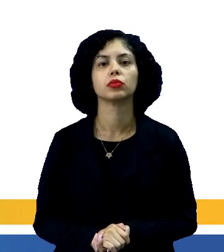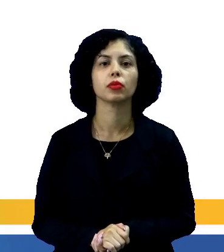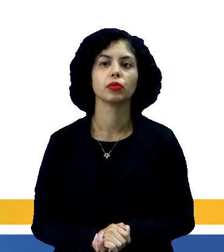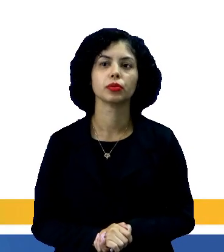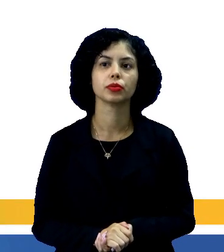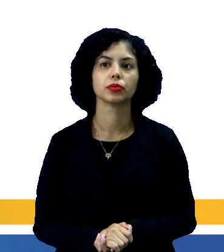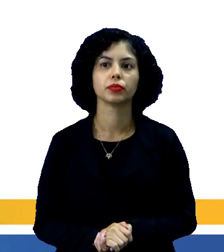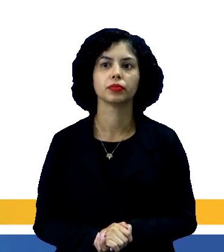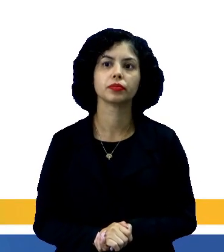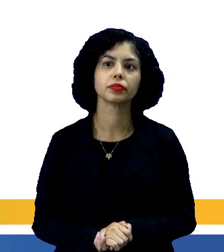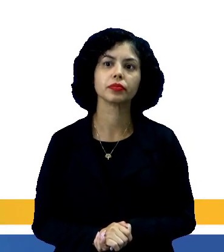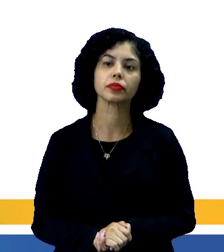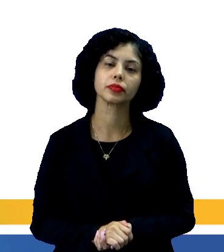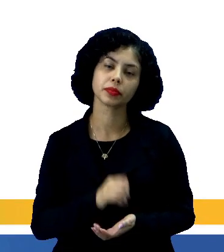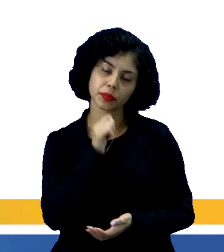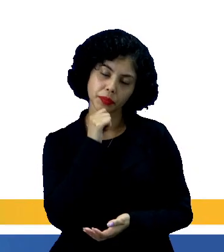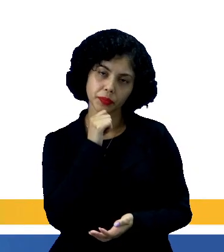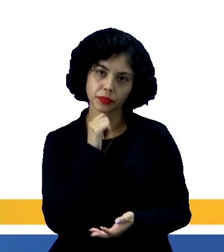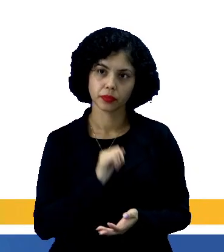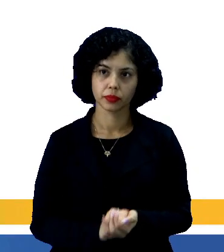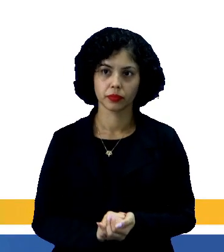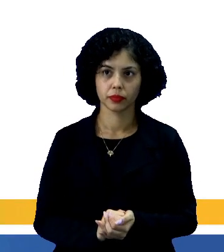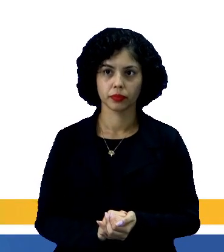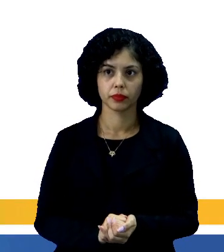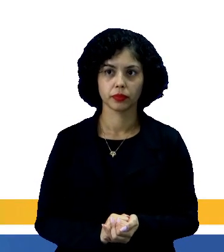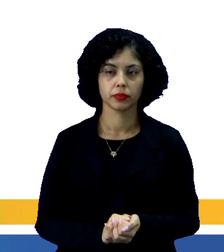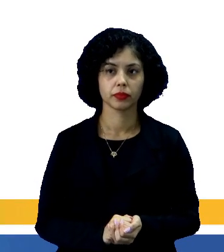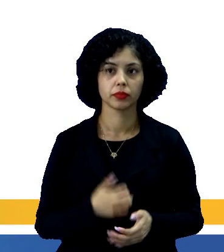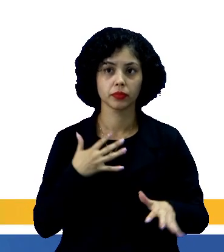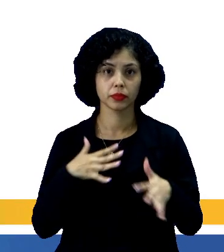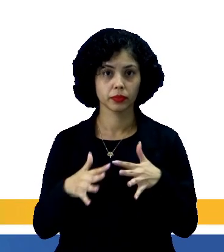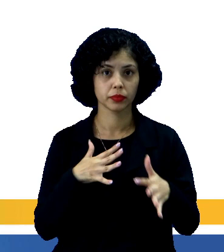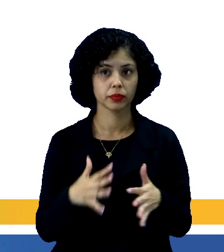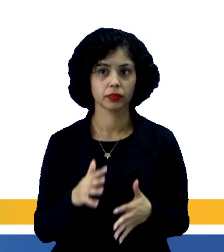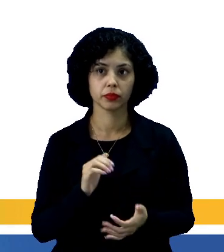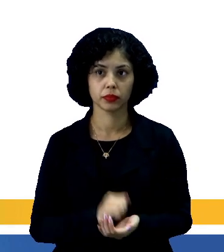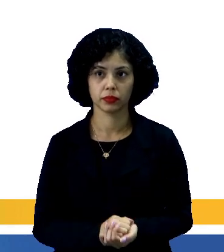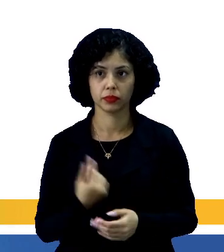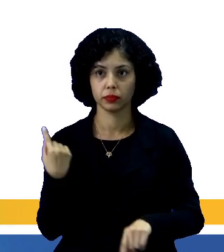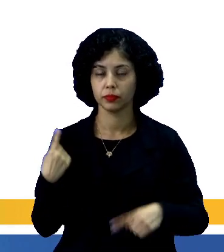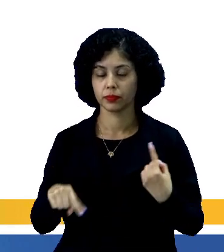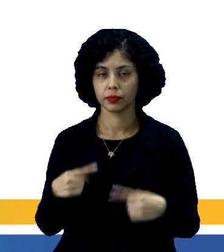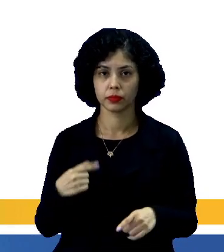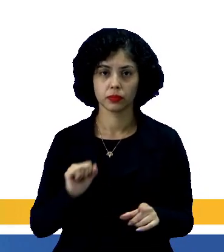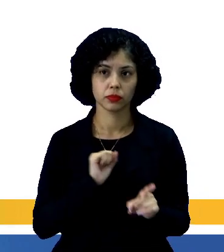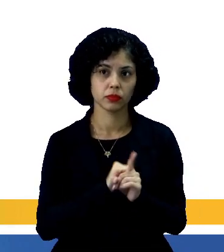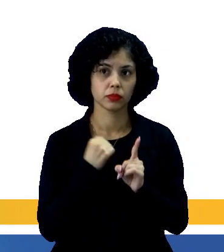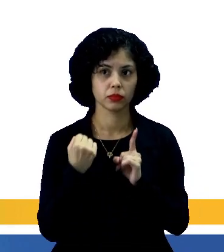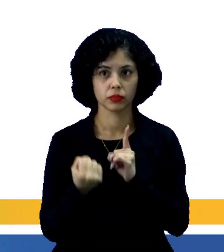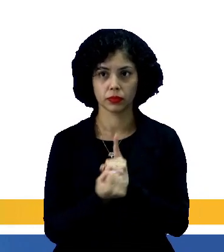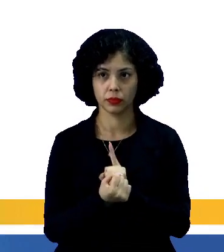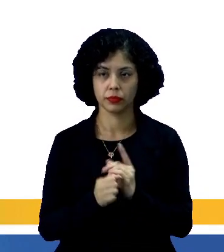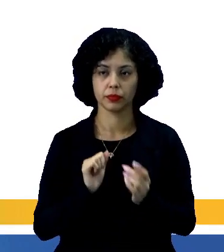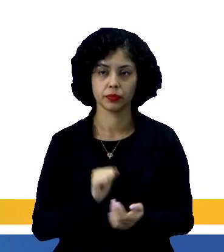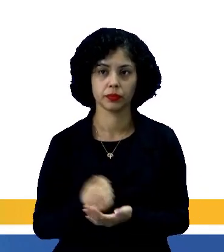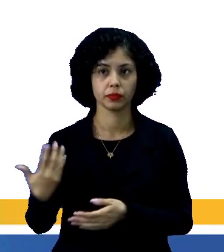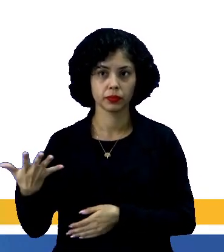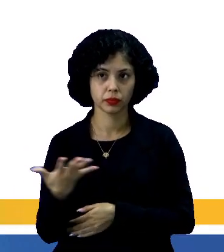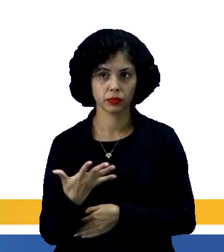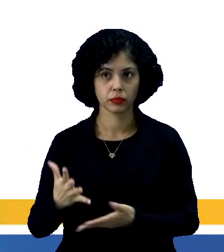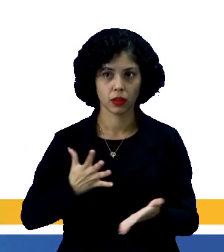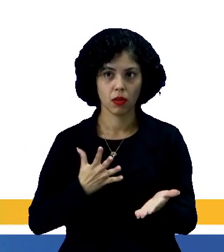tela? Então nós temos aí, o ambientalismo é um movimento ecológico, político e